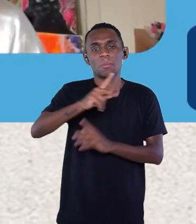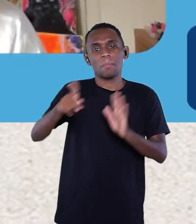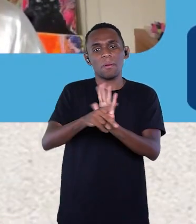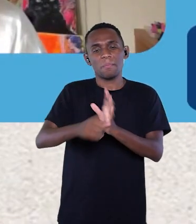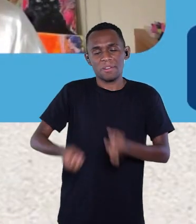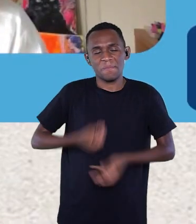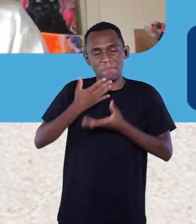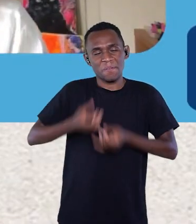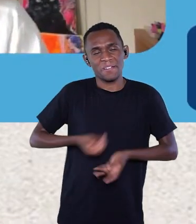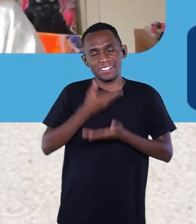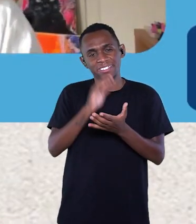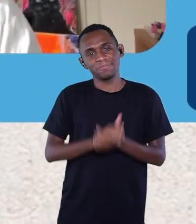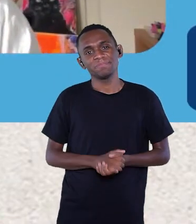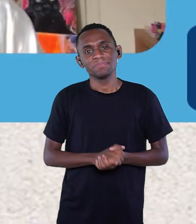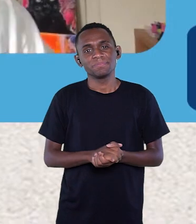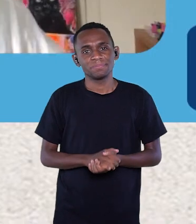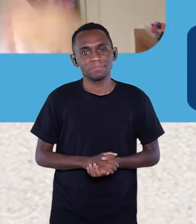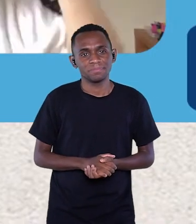poeta.